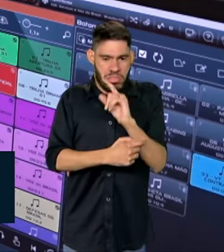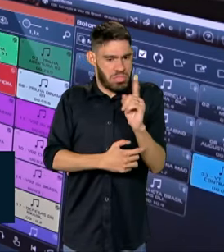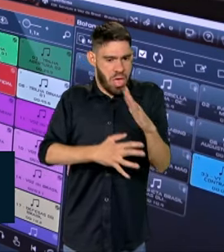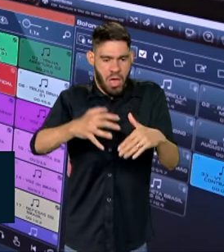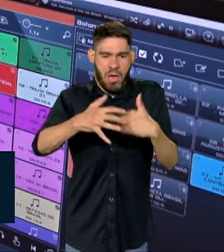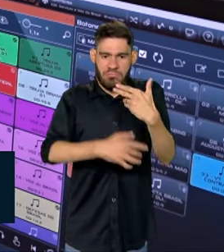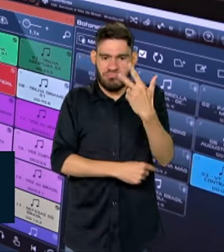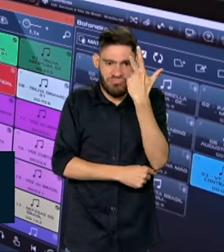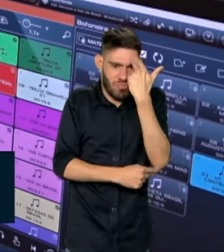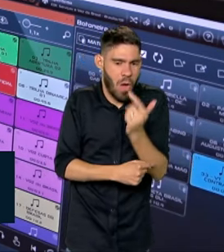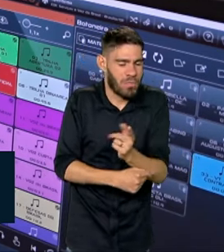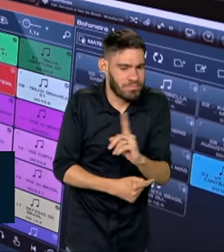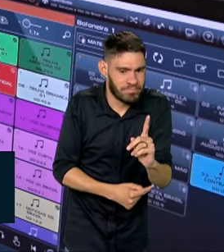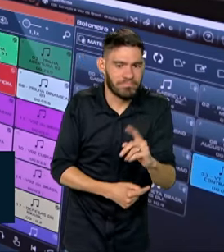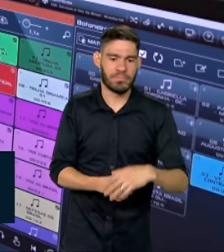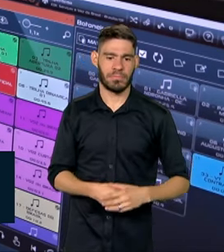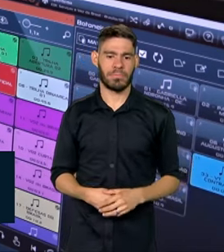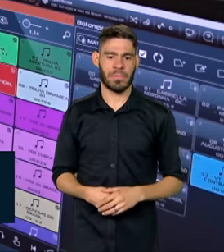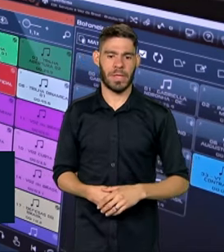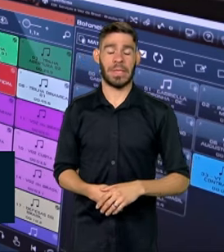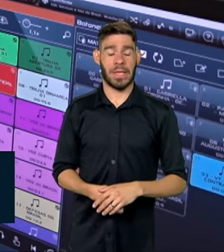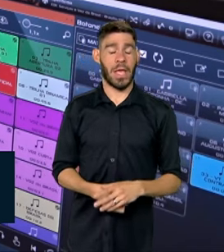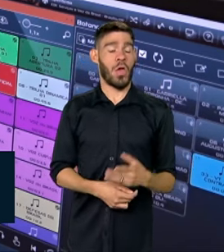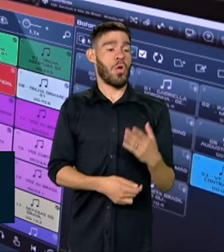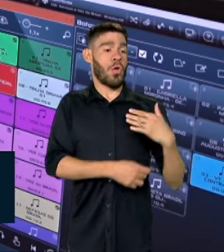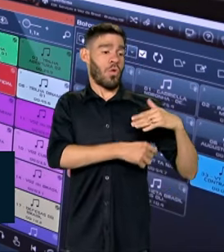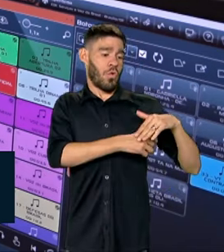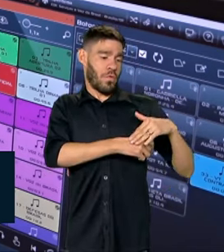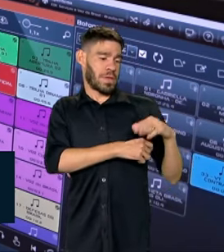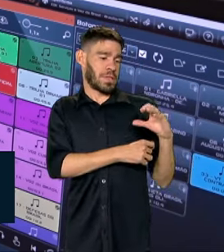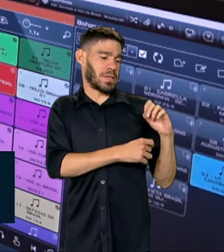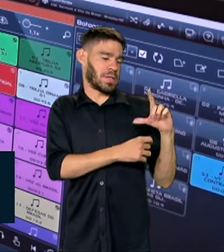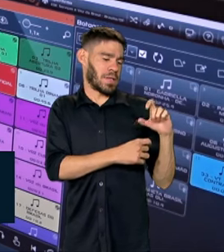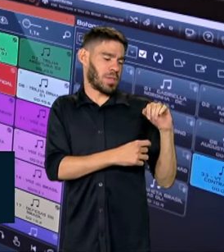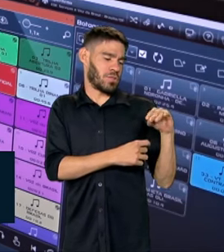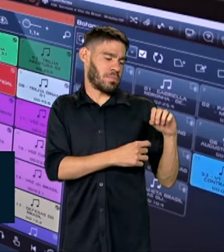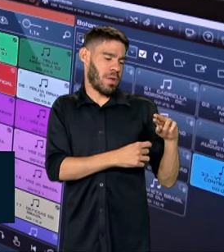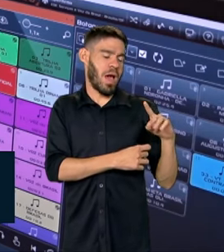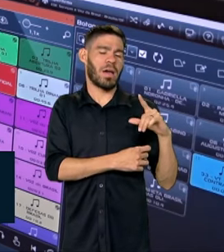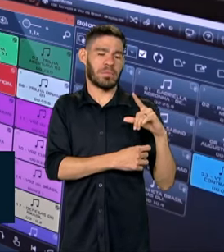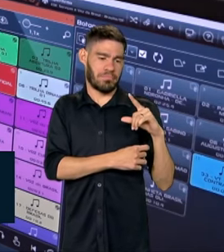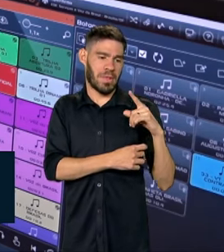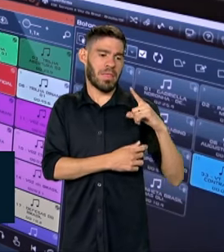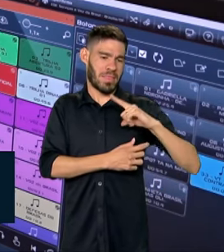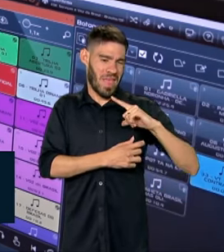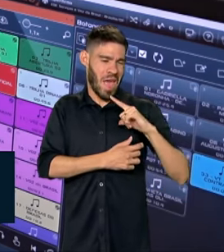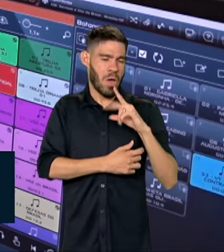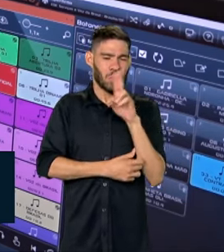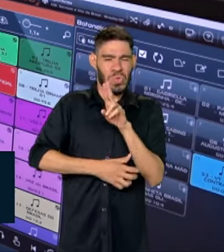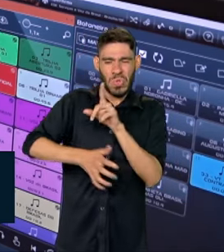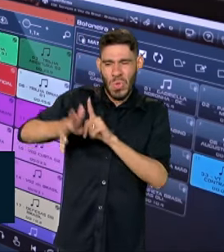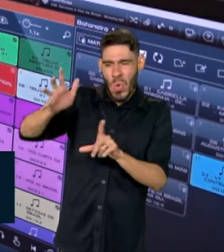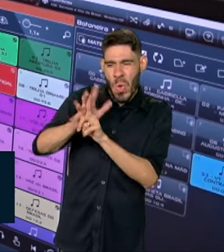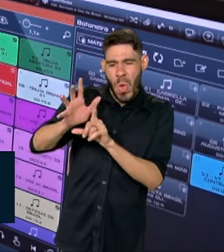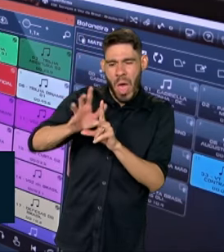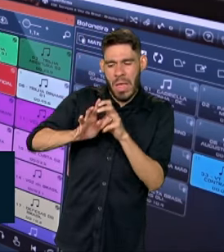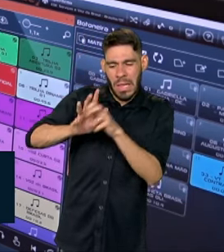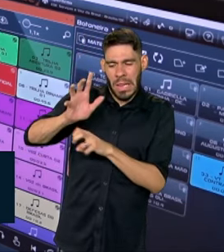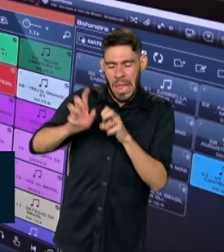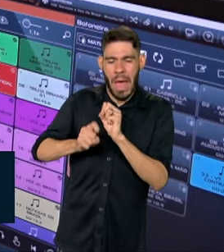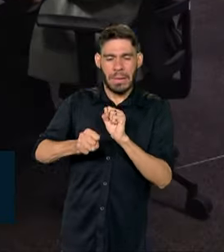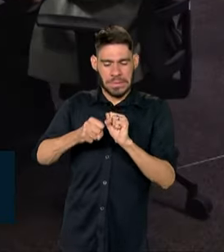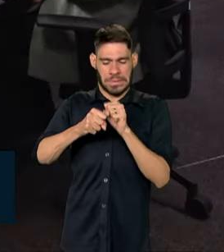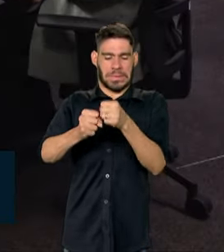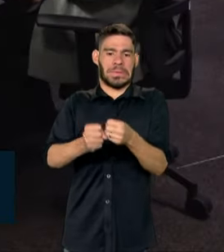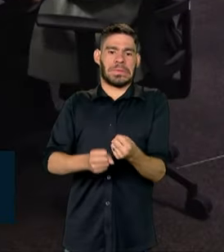processo natural. Ministra, nós conversamos com a Cleidmar Souza, que se valeu da Lei Maria da Penha para enfrentar dois